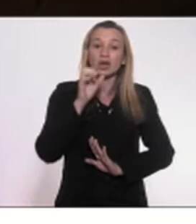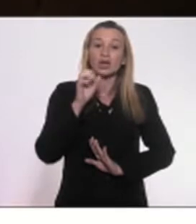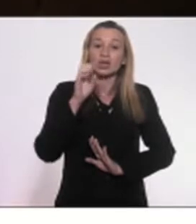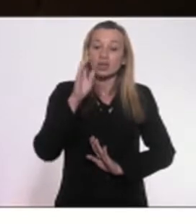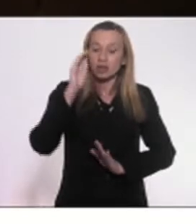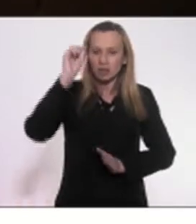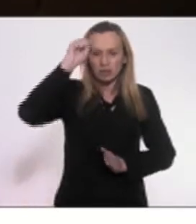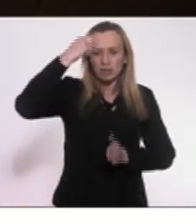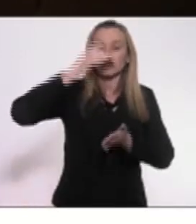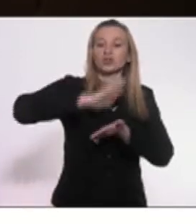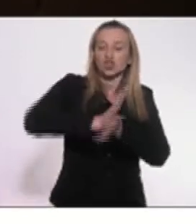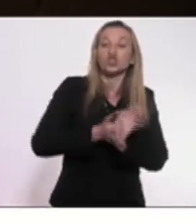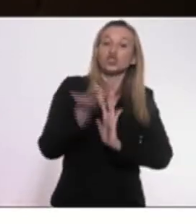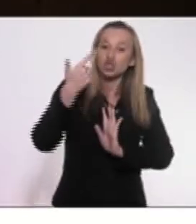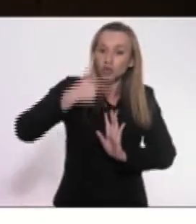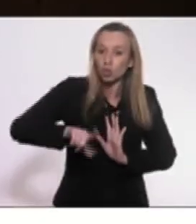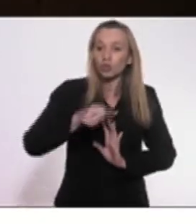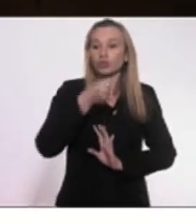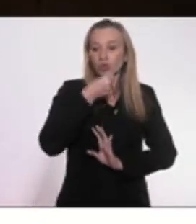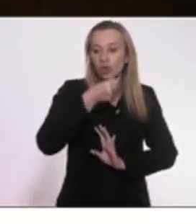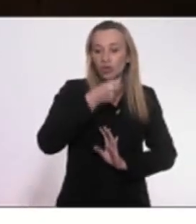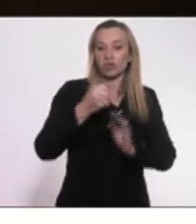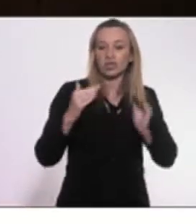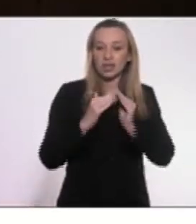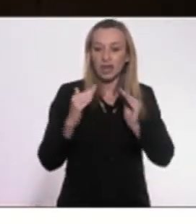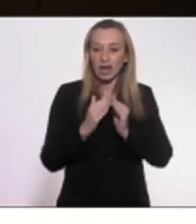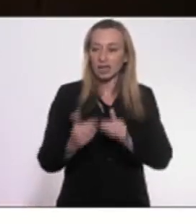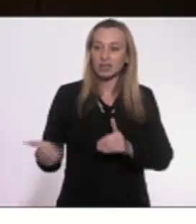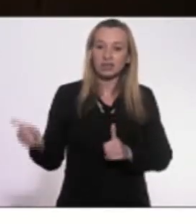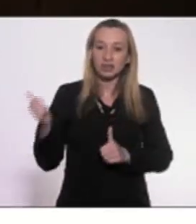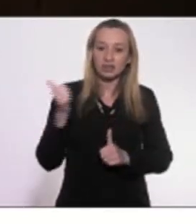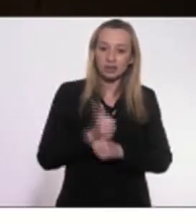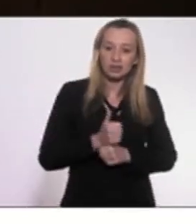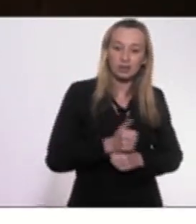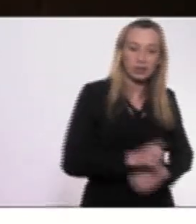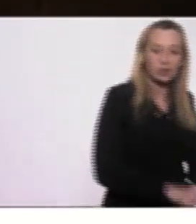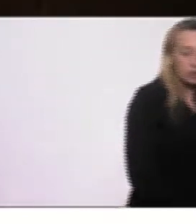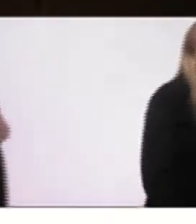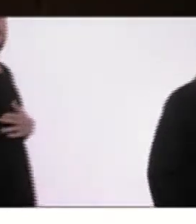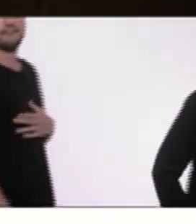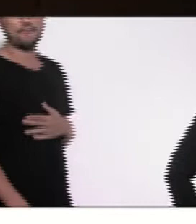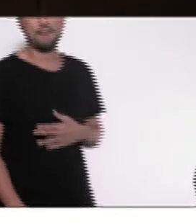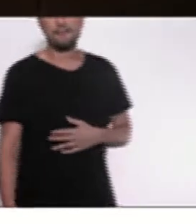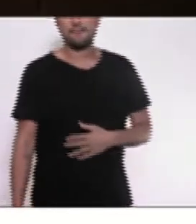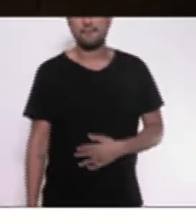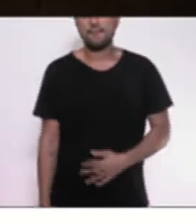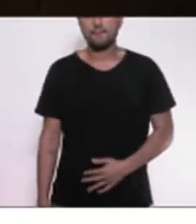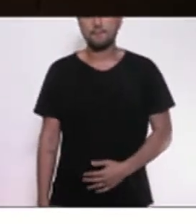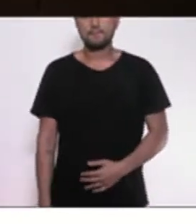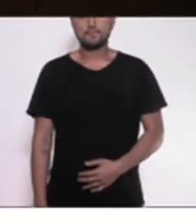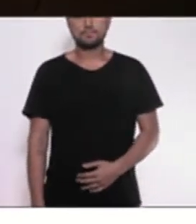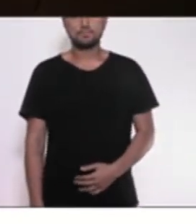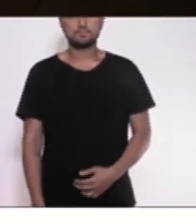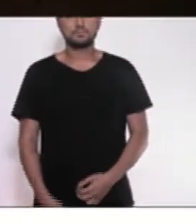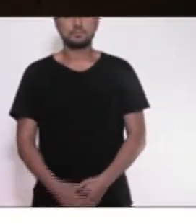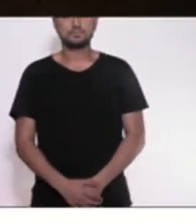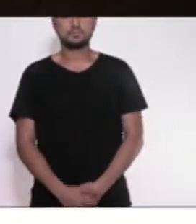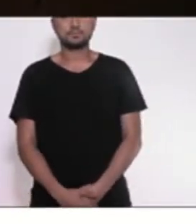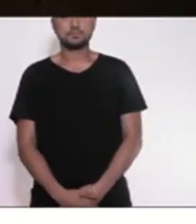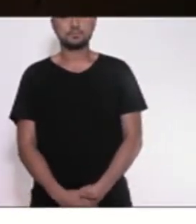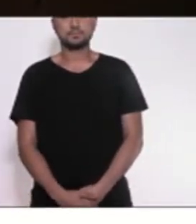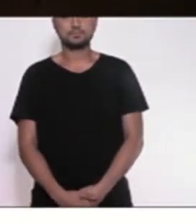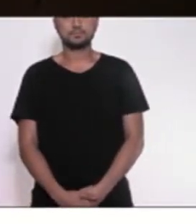de racista mais uma vez no microfone dessa casa. Ser chamado de racismo, de cometer racismo é um crime